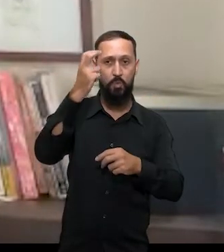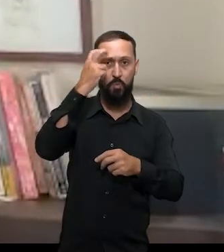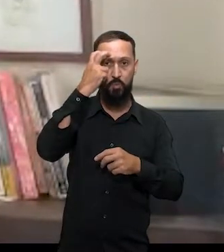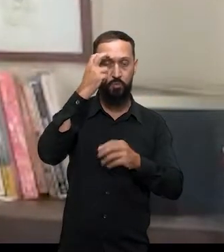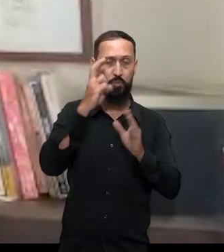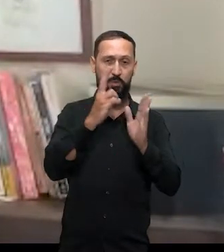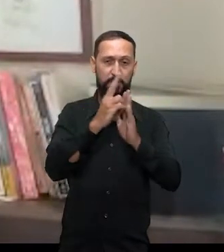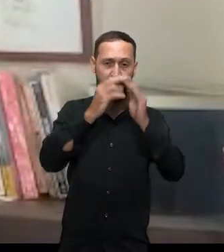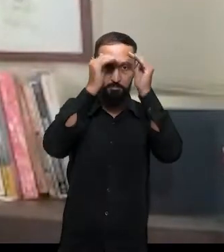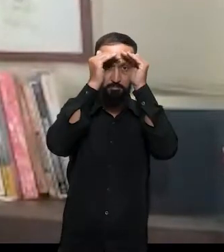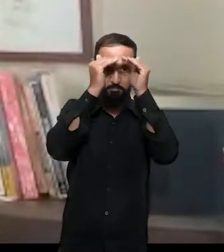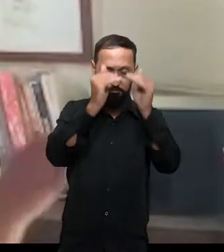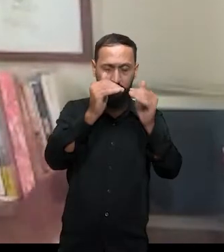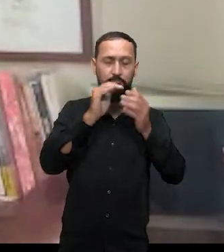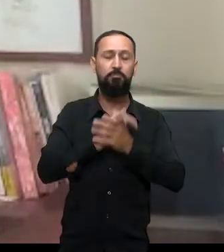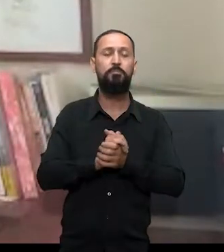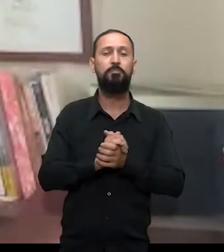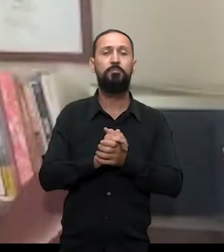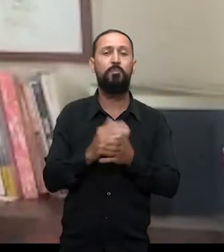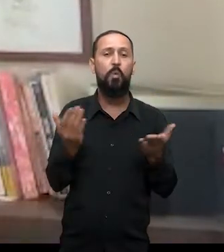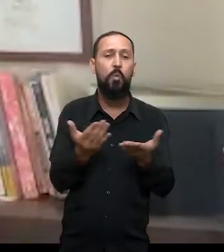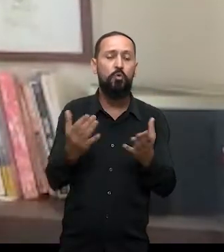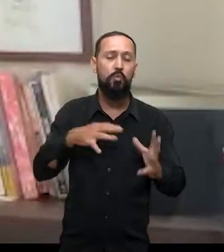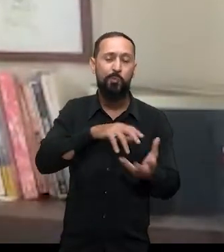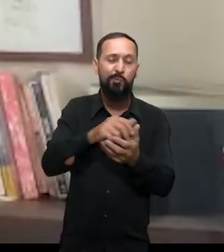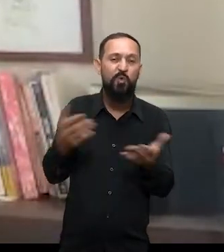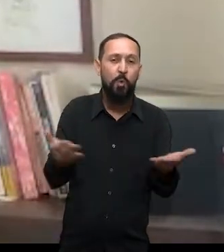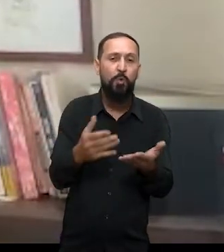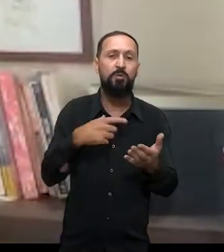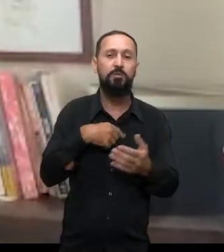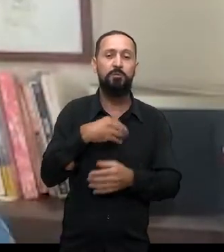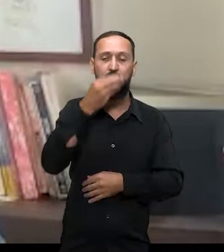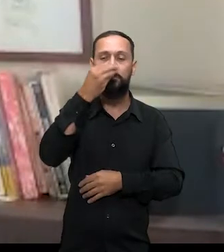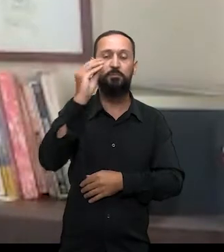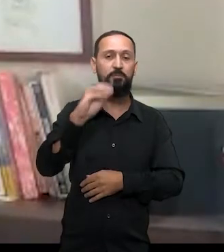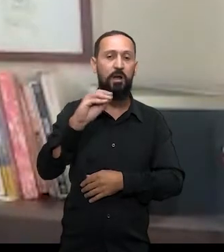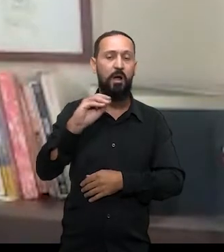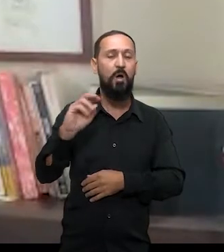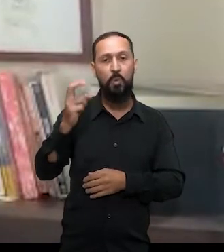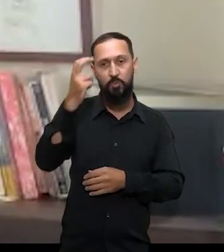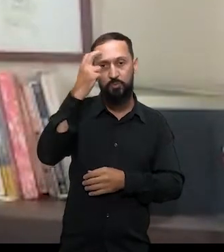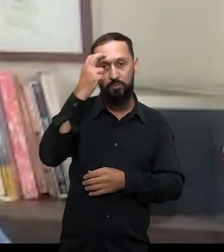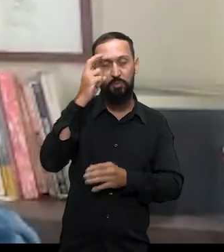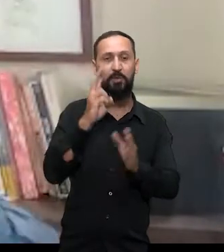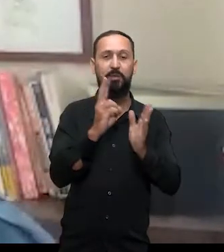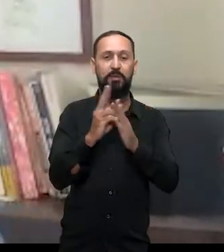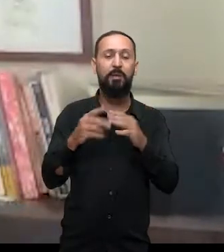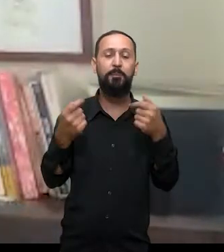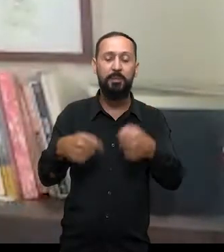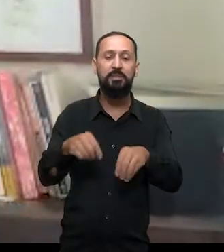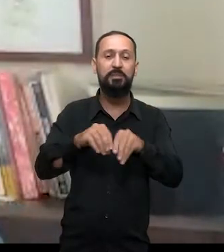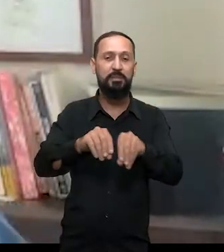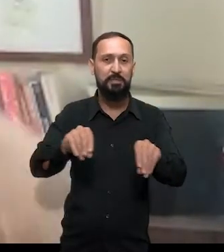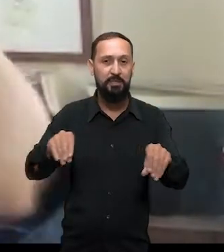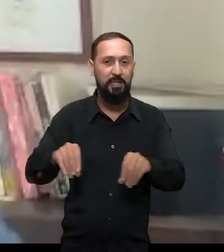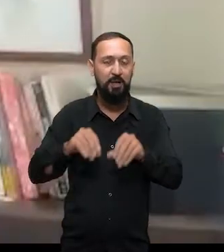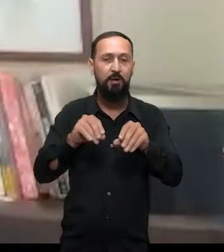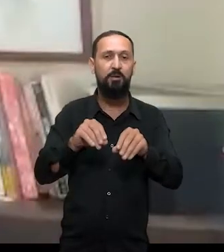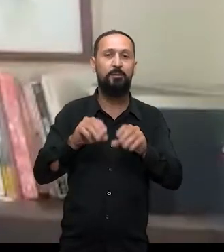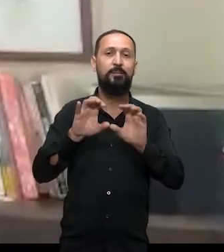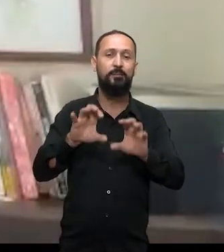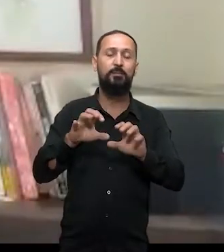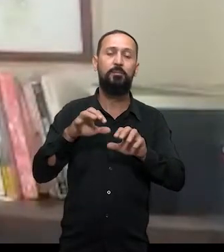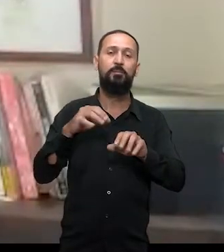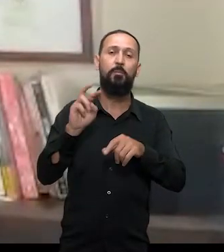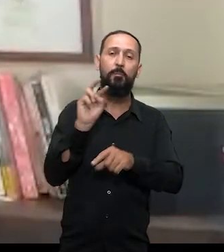principal problema do mundo contemporâneo indígena, não respeitar a cultura indígena, que precisa da terra, que precisa da sua